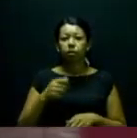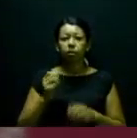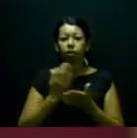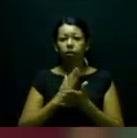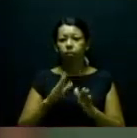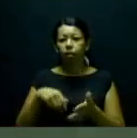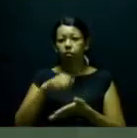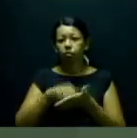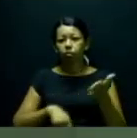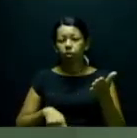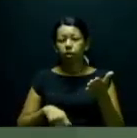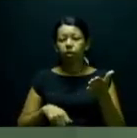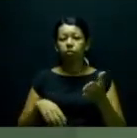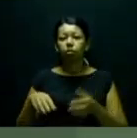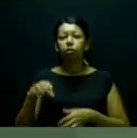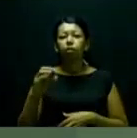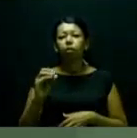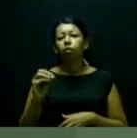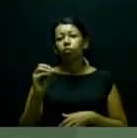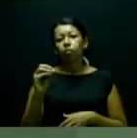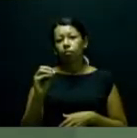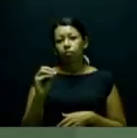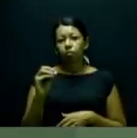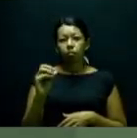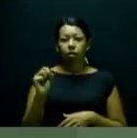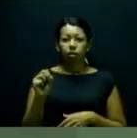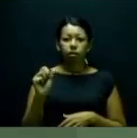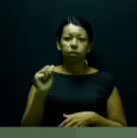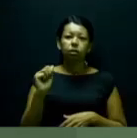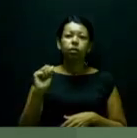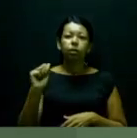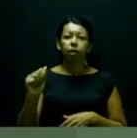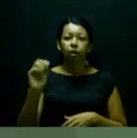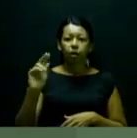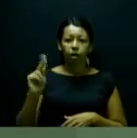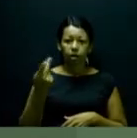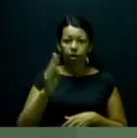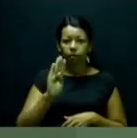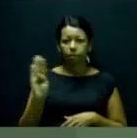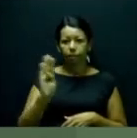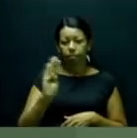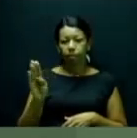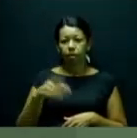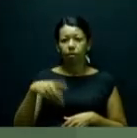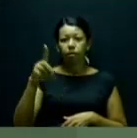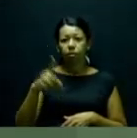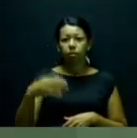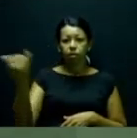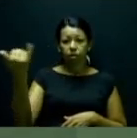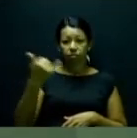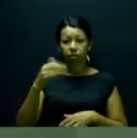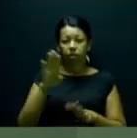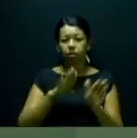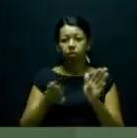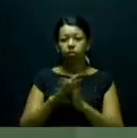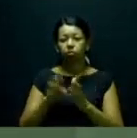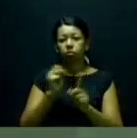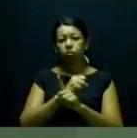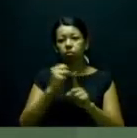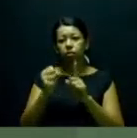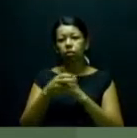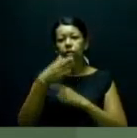prazo do contrato emergencial da OS HBB. Requeiro, por fim, que o deliberado seja dado ciência a todas as sociedades de